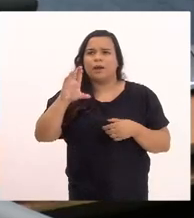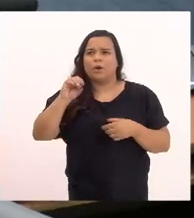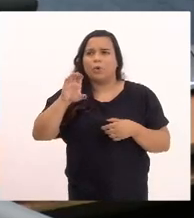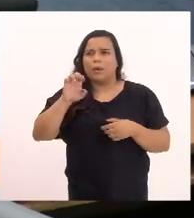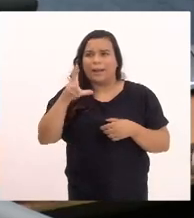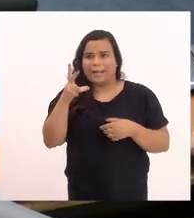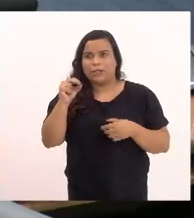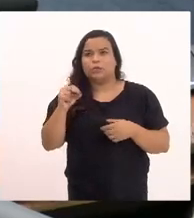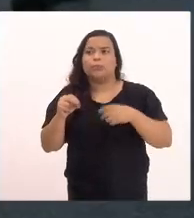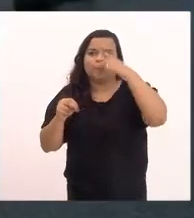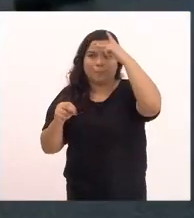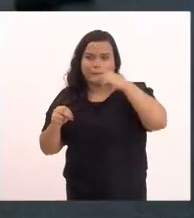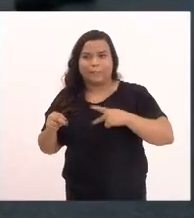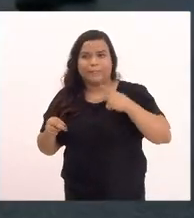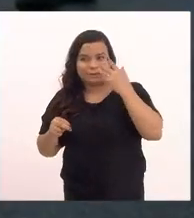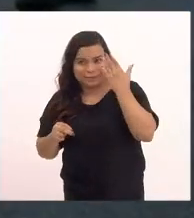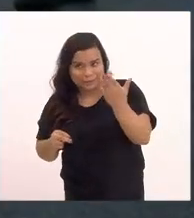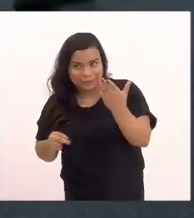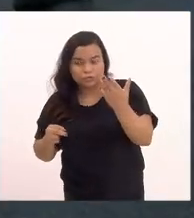Senhor presidente,